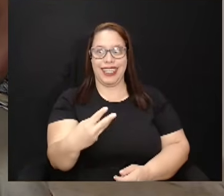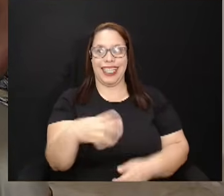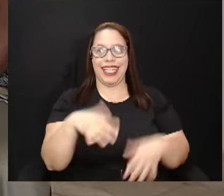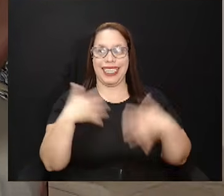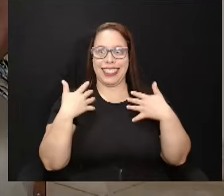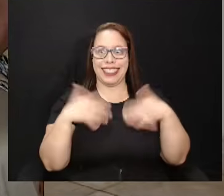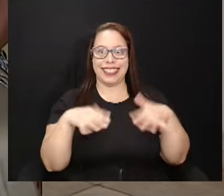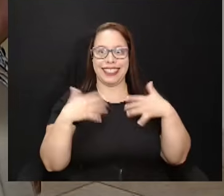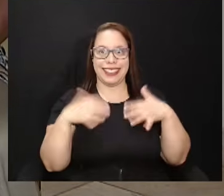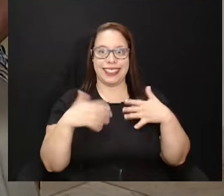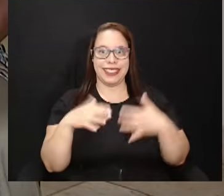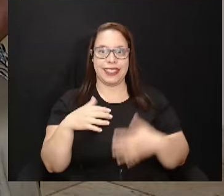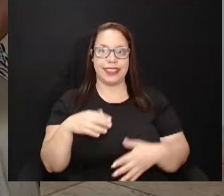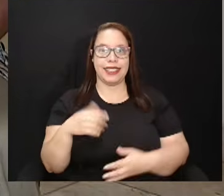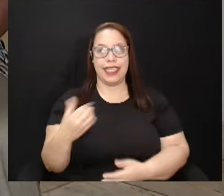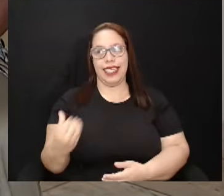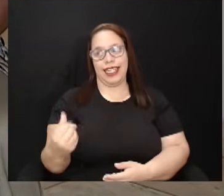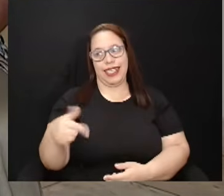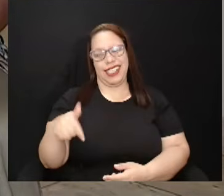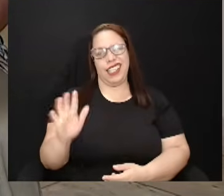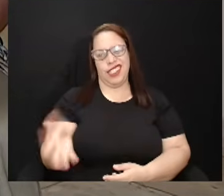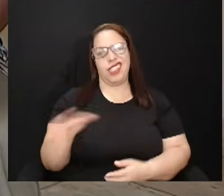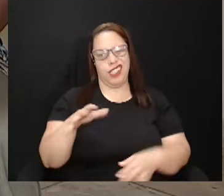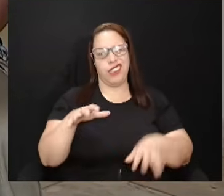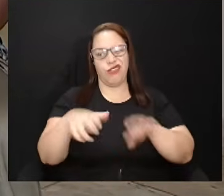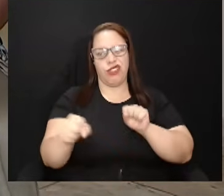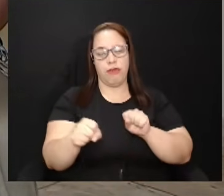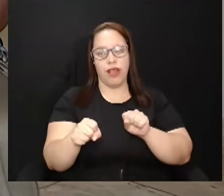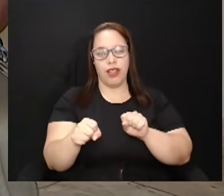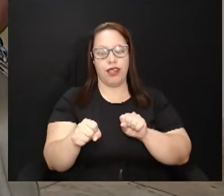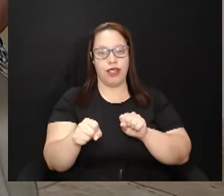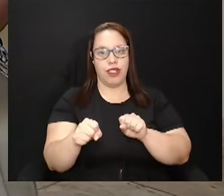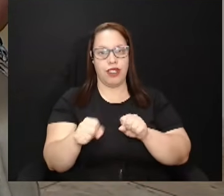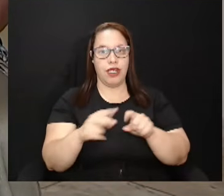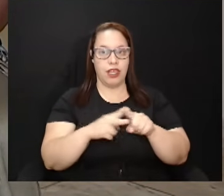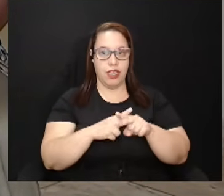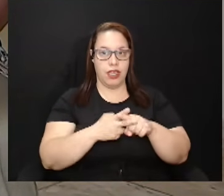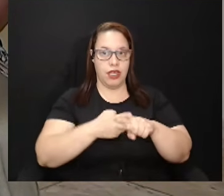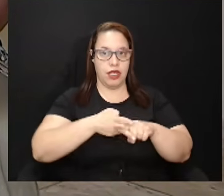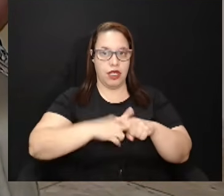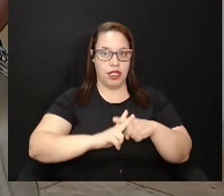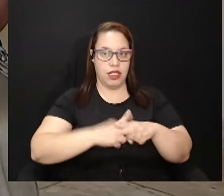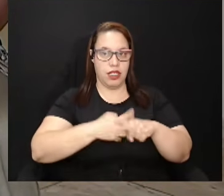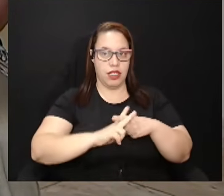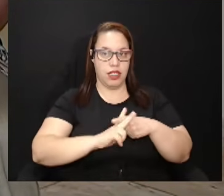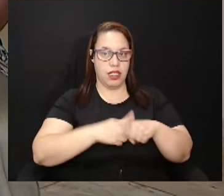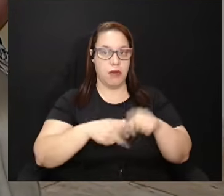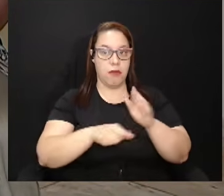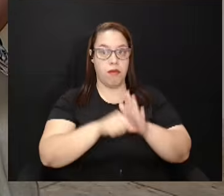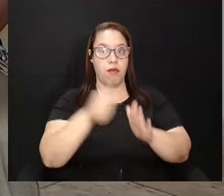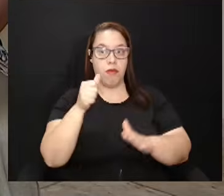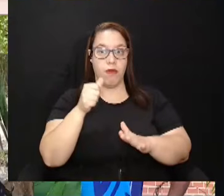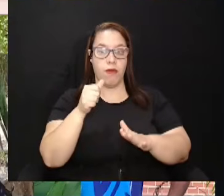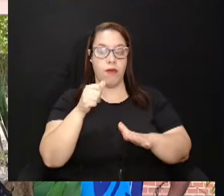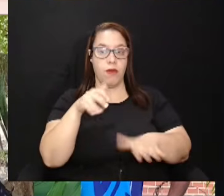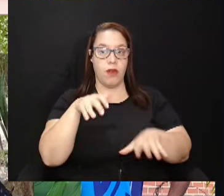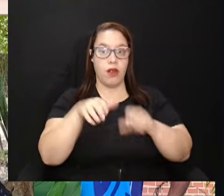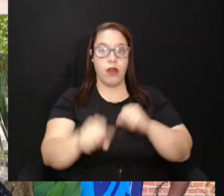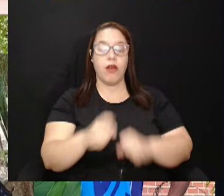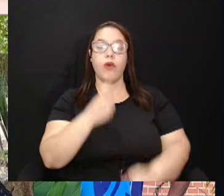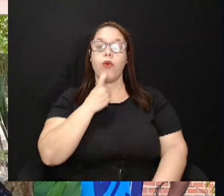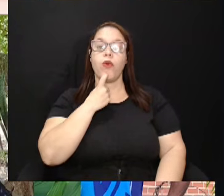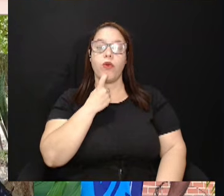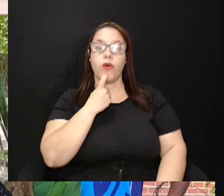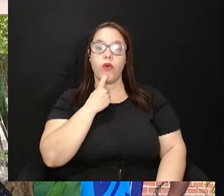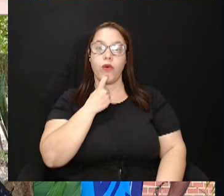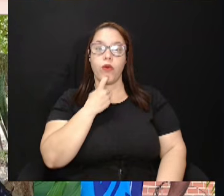67 eu já era formado, ferramenteiro, sou da primeira turma de ferramenteiro de Campinas. Você falou um pouco